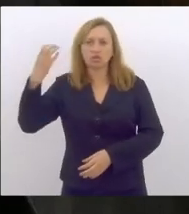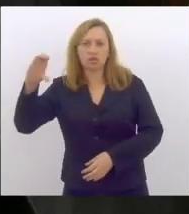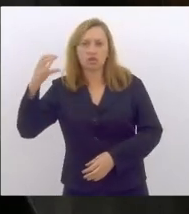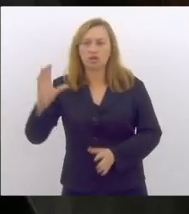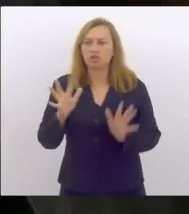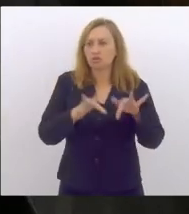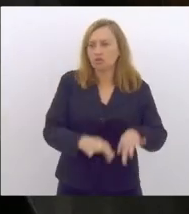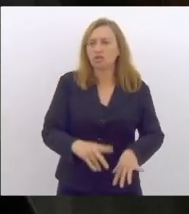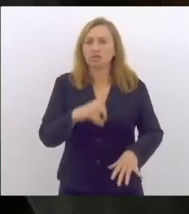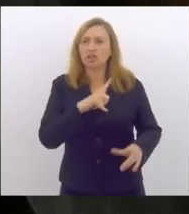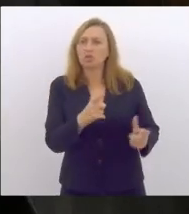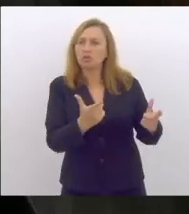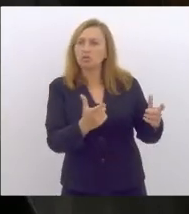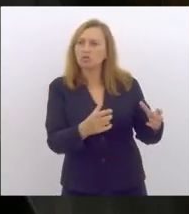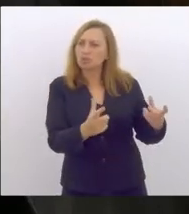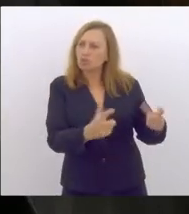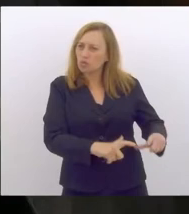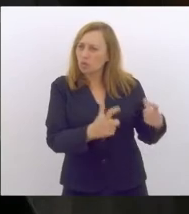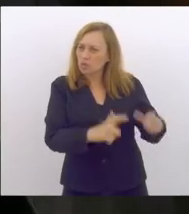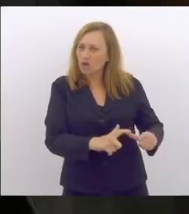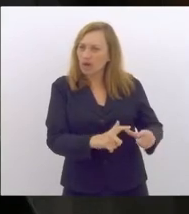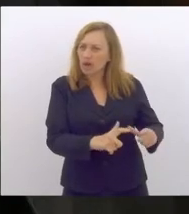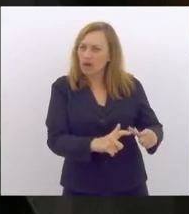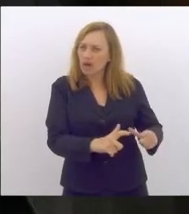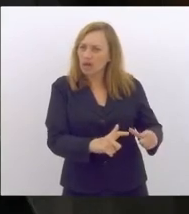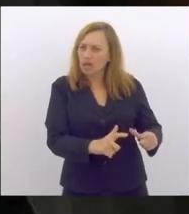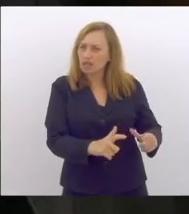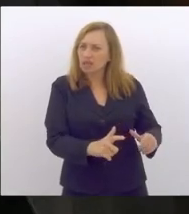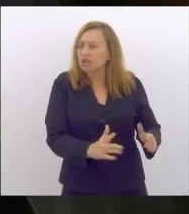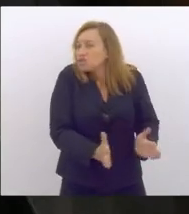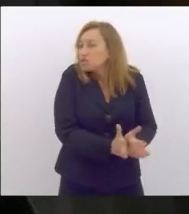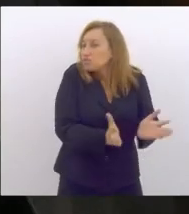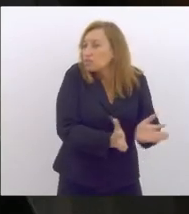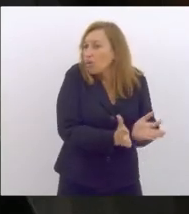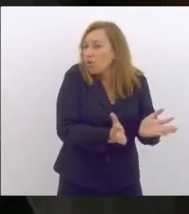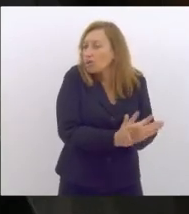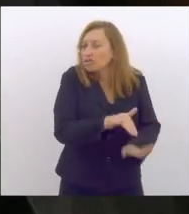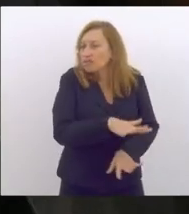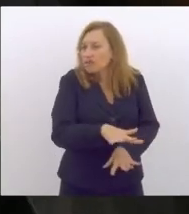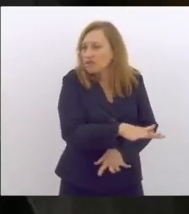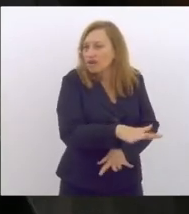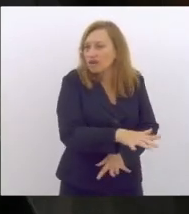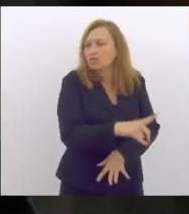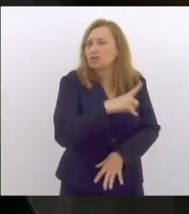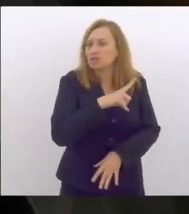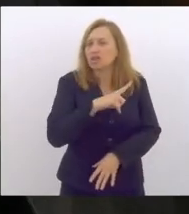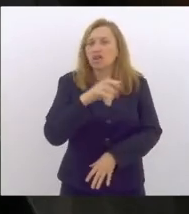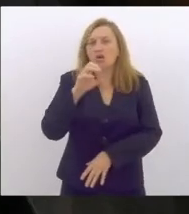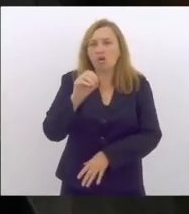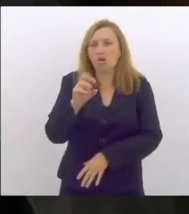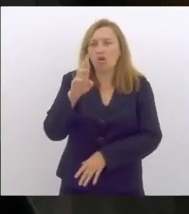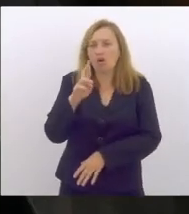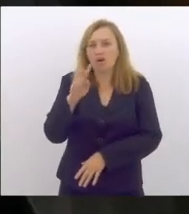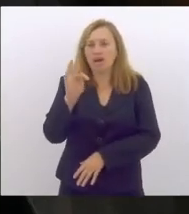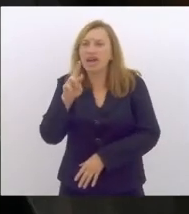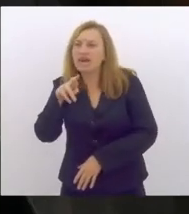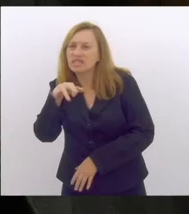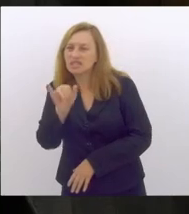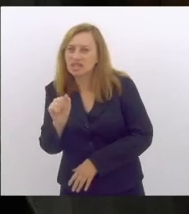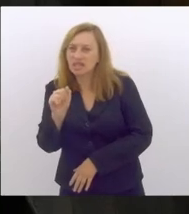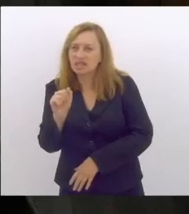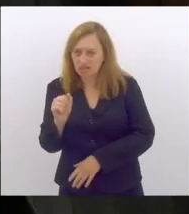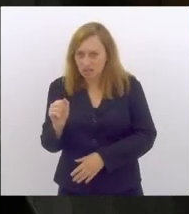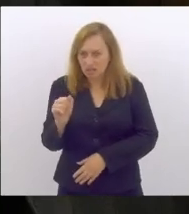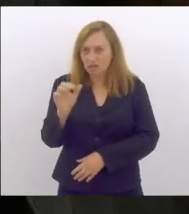bairro tem uma área popular um território sociologicamente periférico onde funciona a orquestra de cordas da grota eu quero aqui mandar um abraço ao máximo